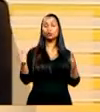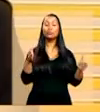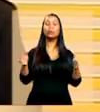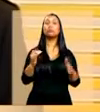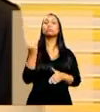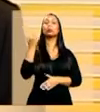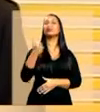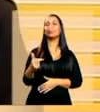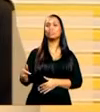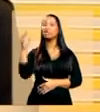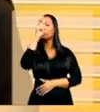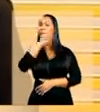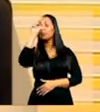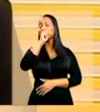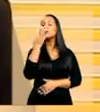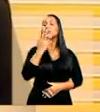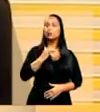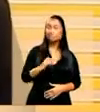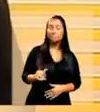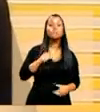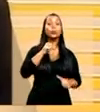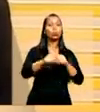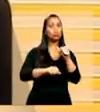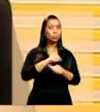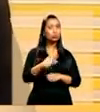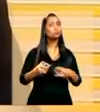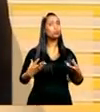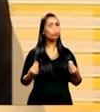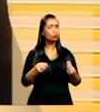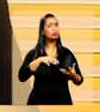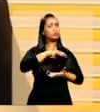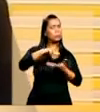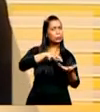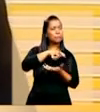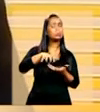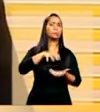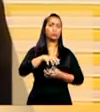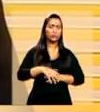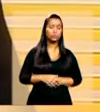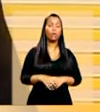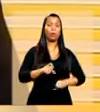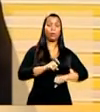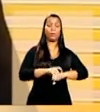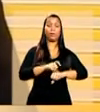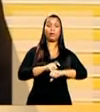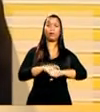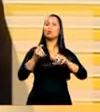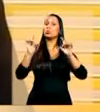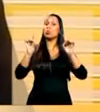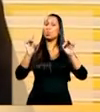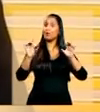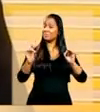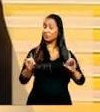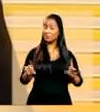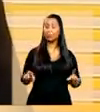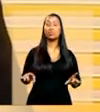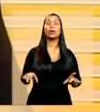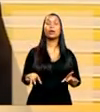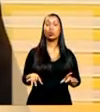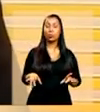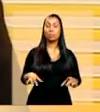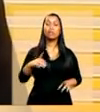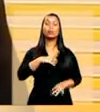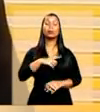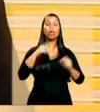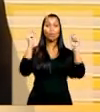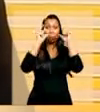fosse importante para o aprendizado da criança. Isso mudou muito, houve uma revolução, muito pelo contrário. É um período essencial e